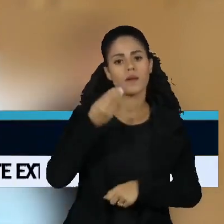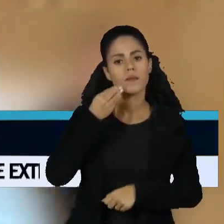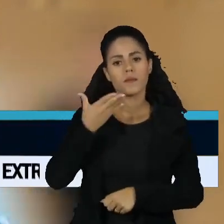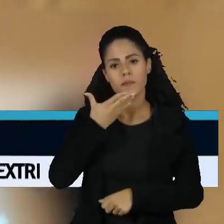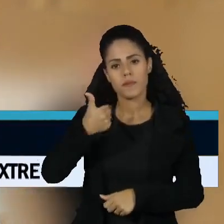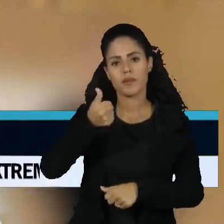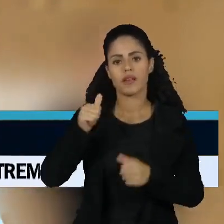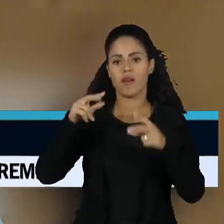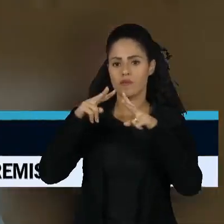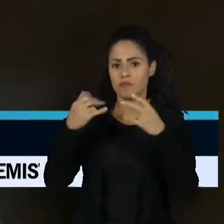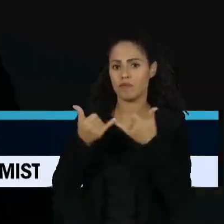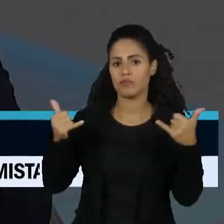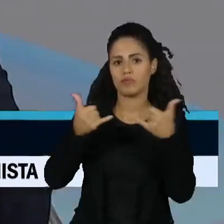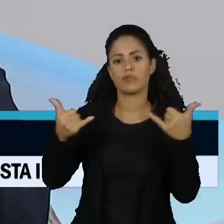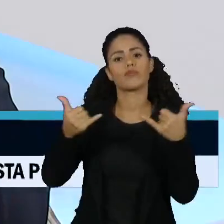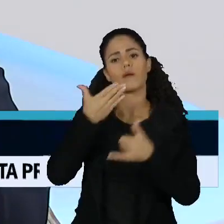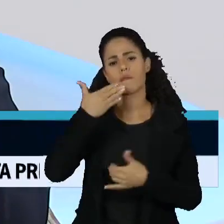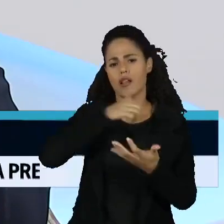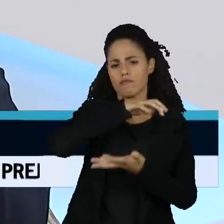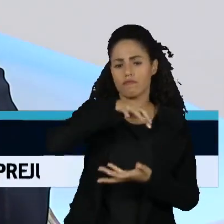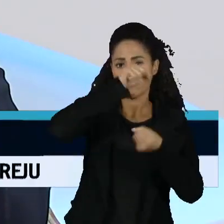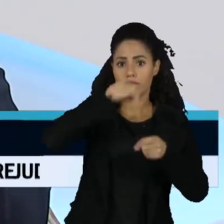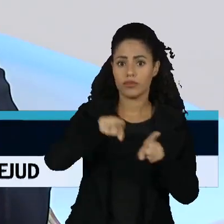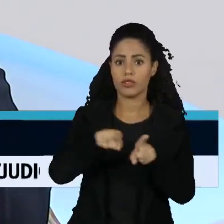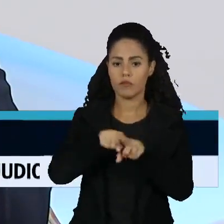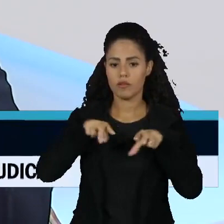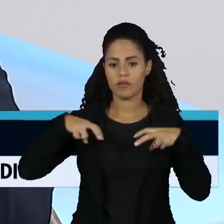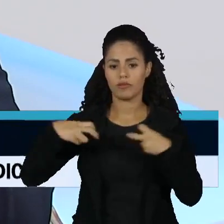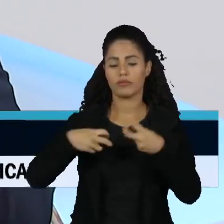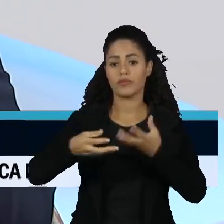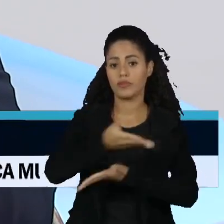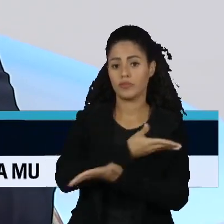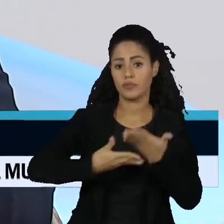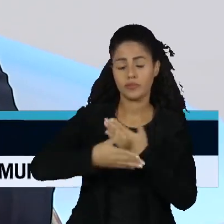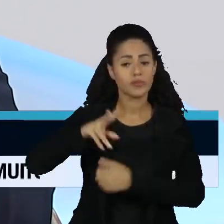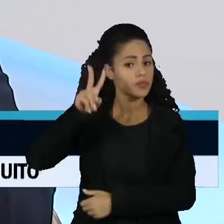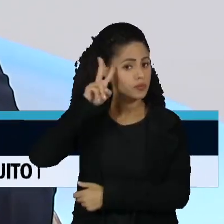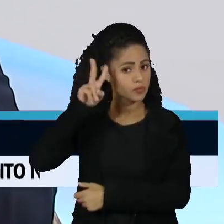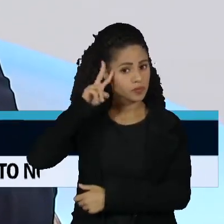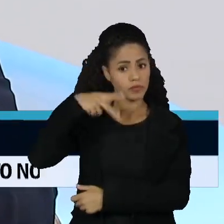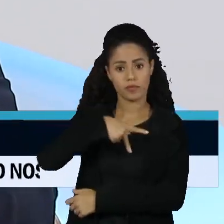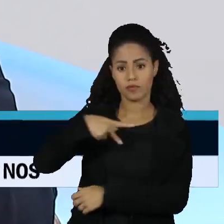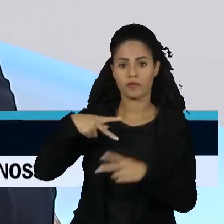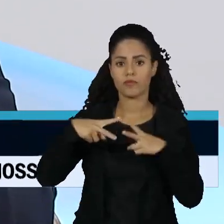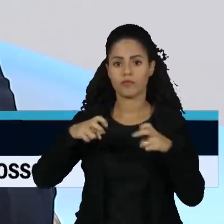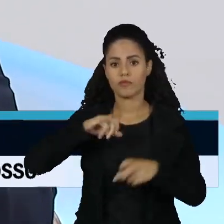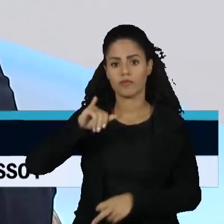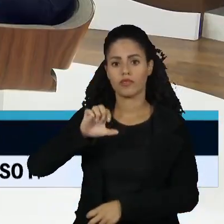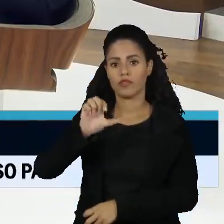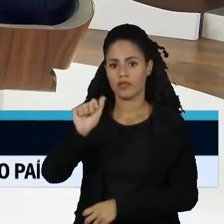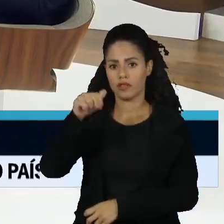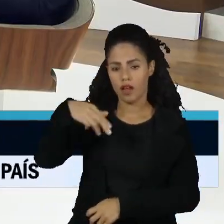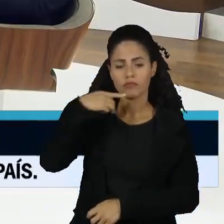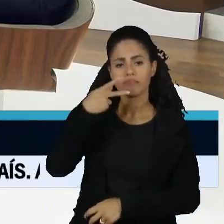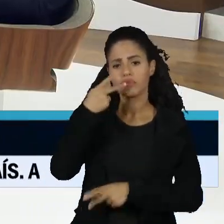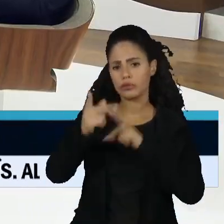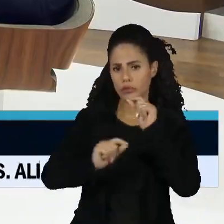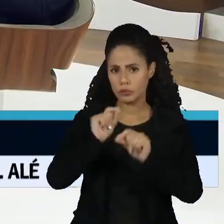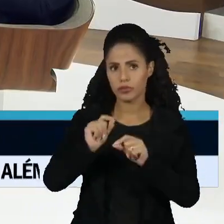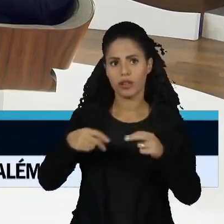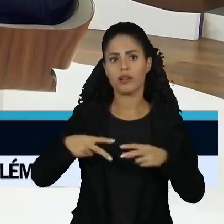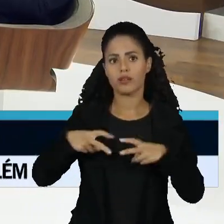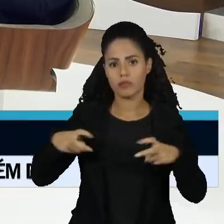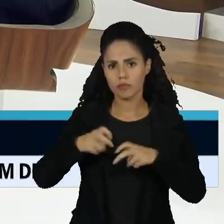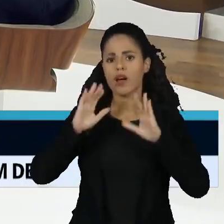energia não poluente. No programa Roda Viva desta segunda, o presidente da empresa, Jean-Paul Prats, disse que a Petrobras